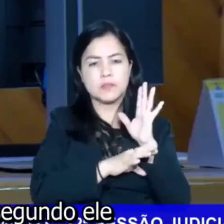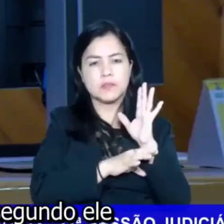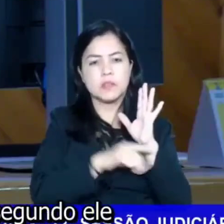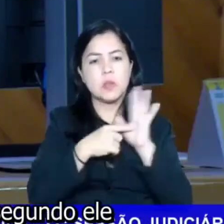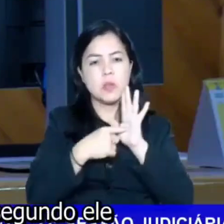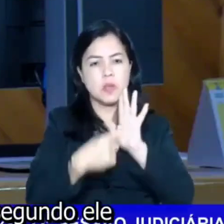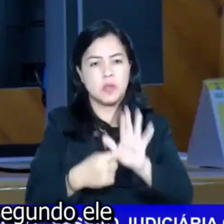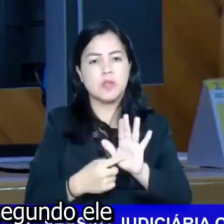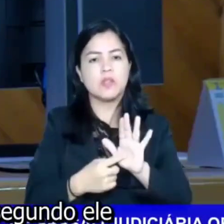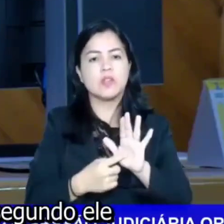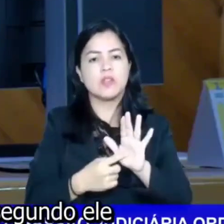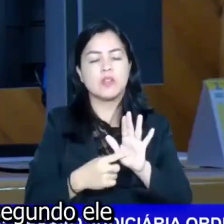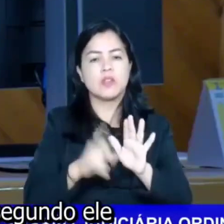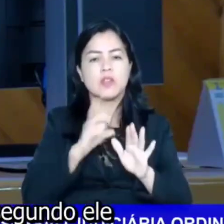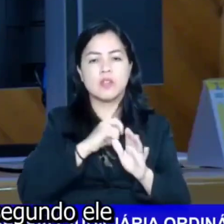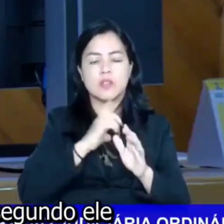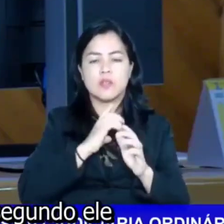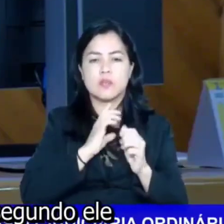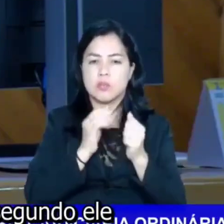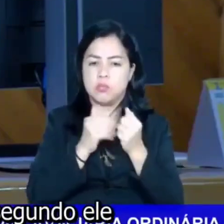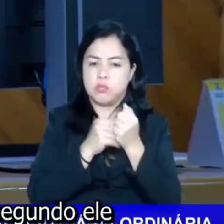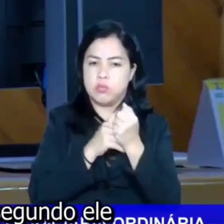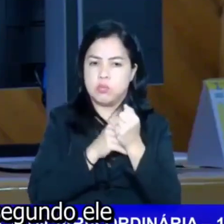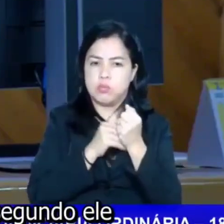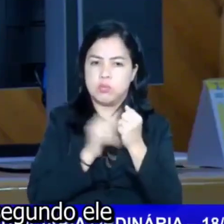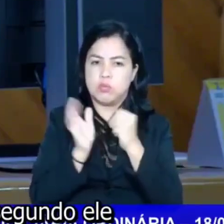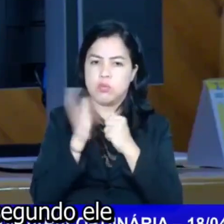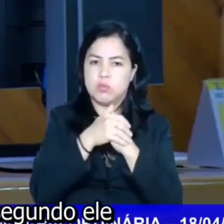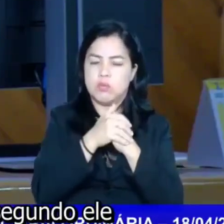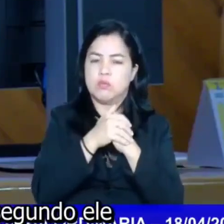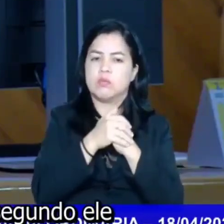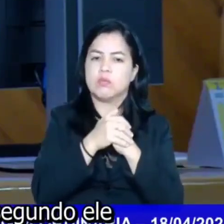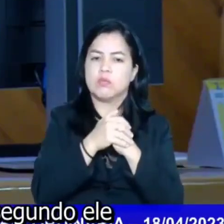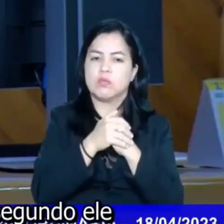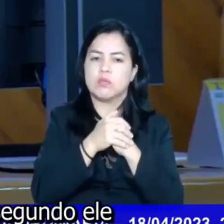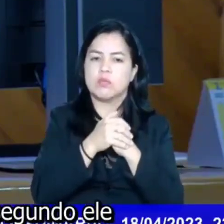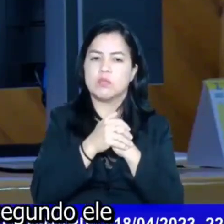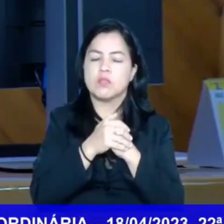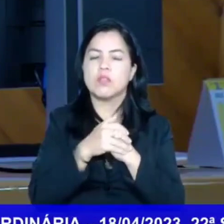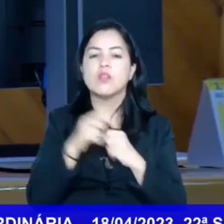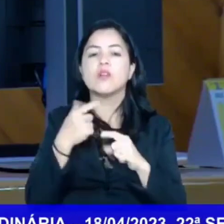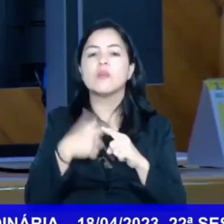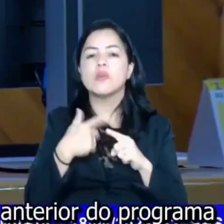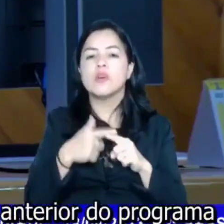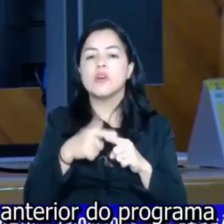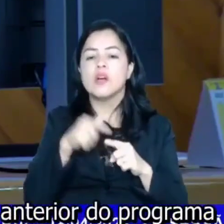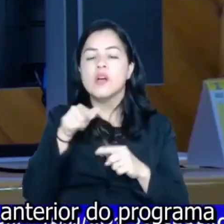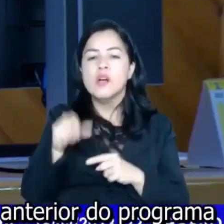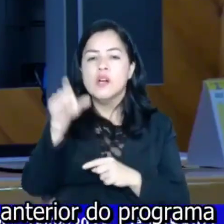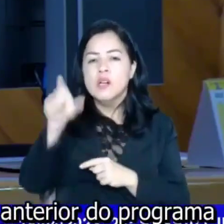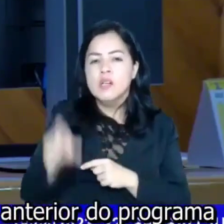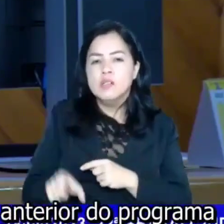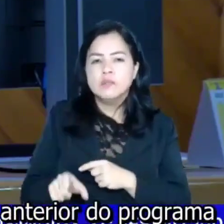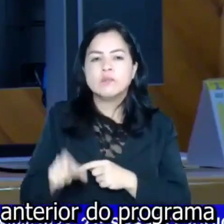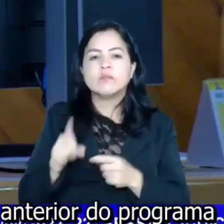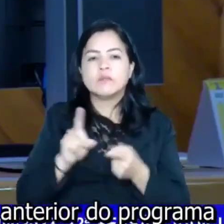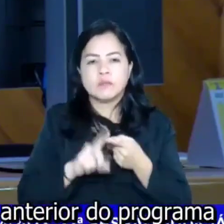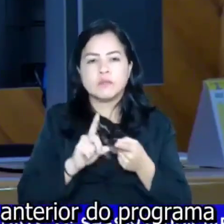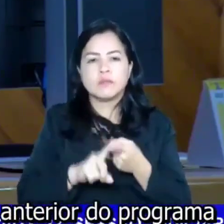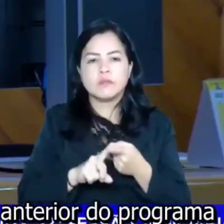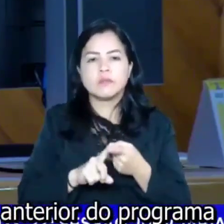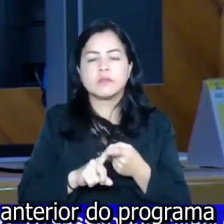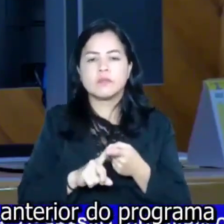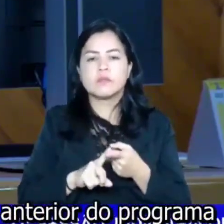alegou-se que houve omissão porque os autos, segundo ele, provam tanto